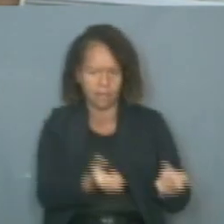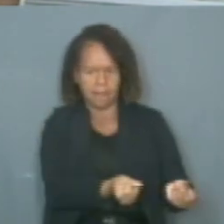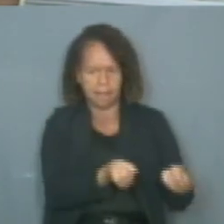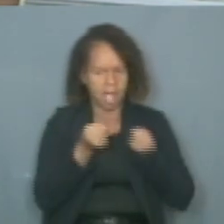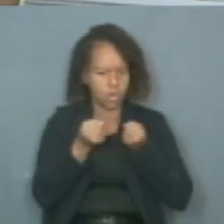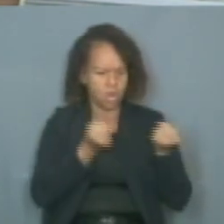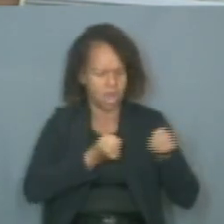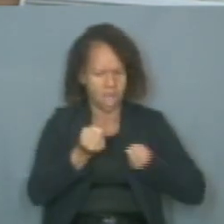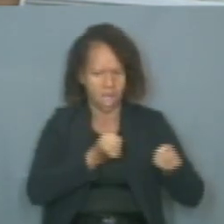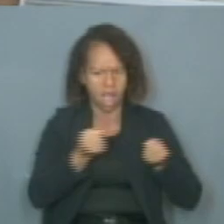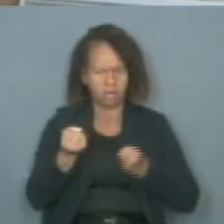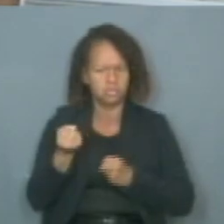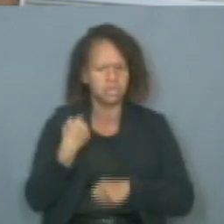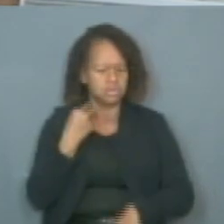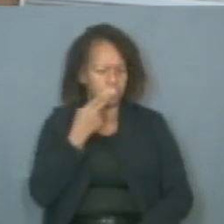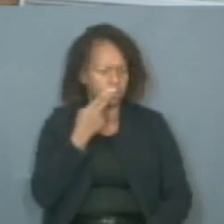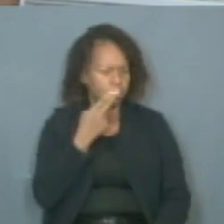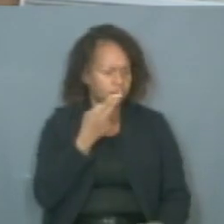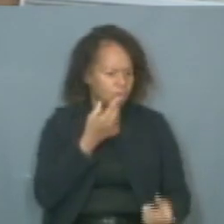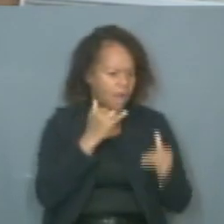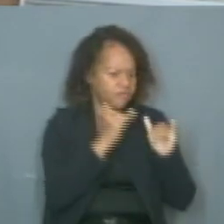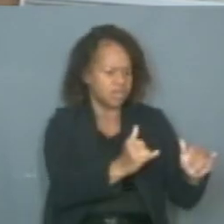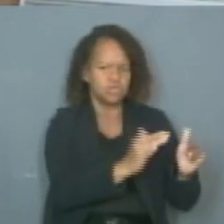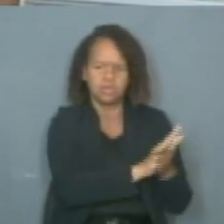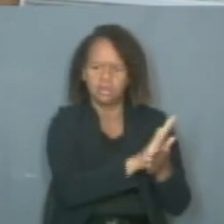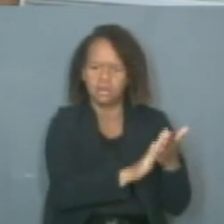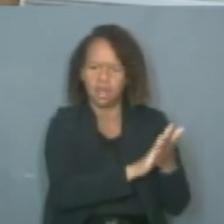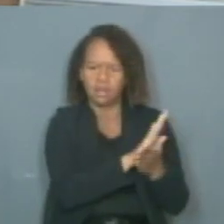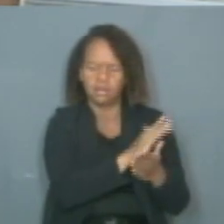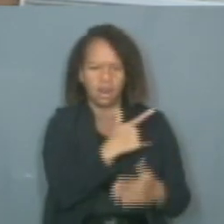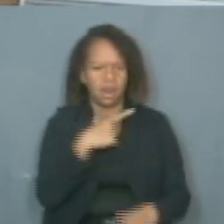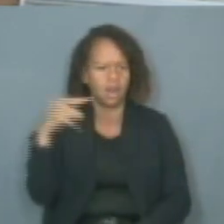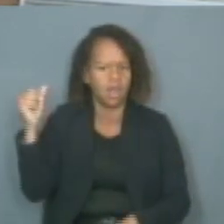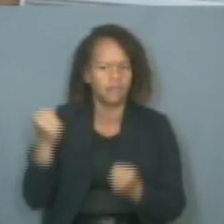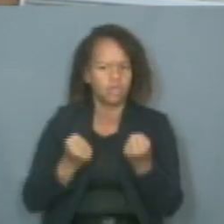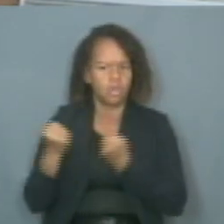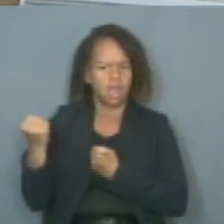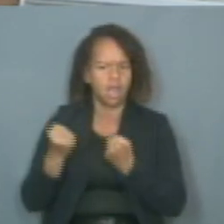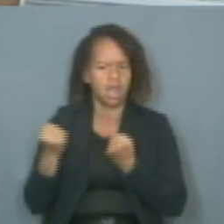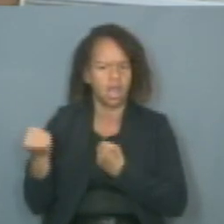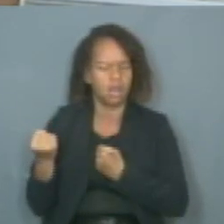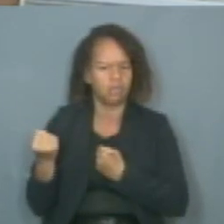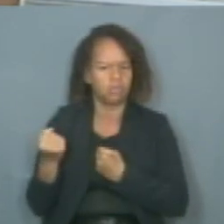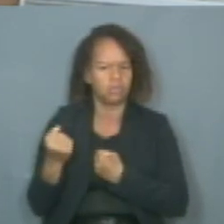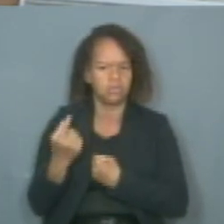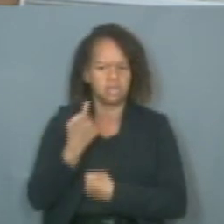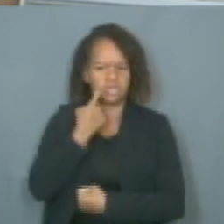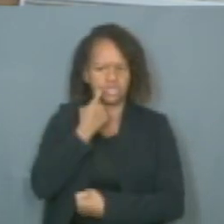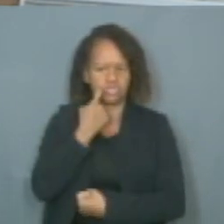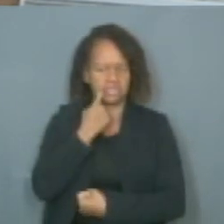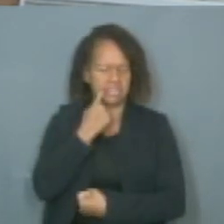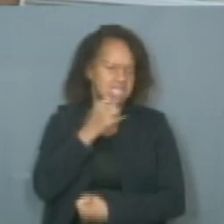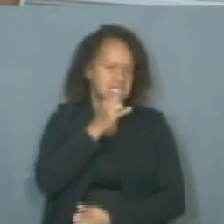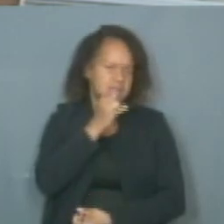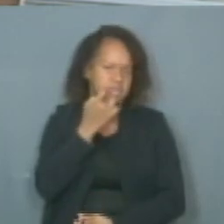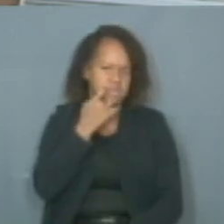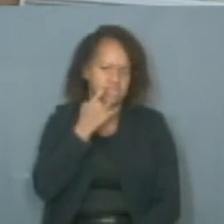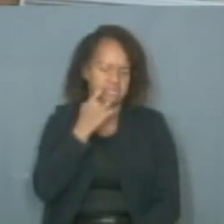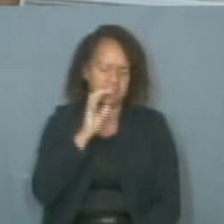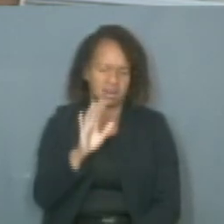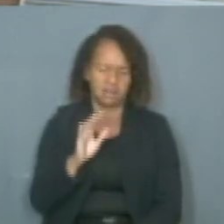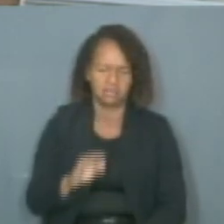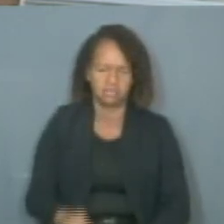sem nem deixar um bilhetinho, leve-o embora, quando é dia de sexta-feira, por exemplo, o